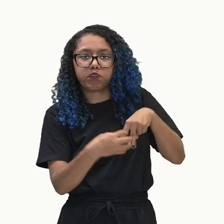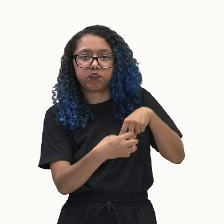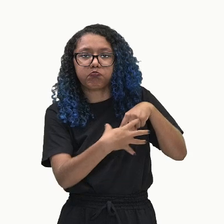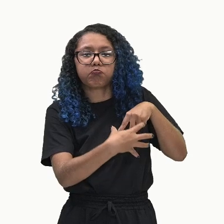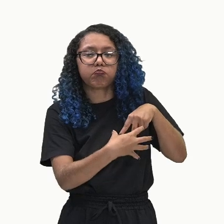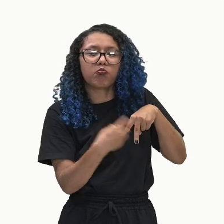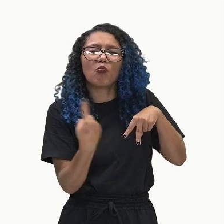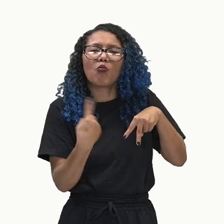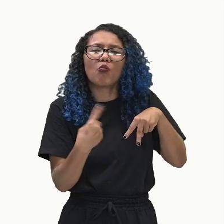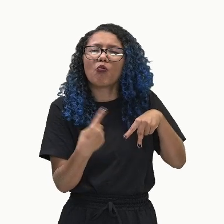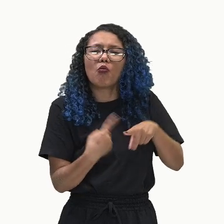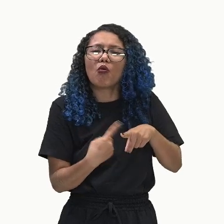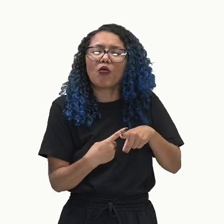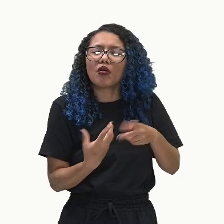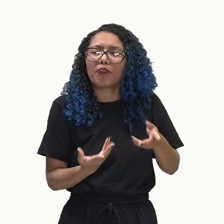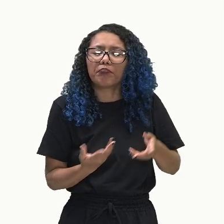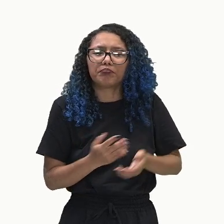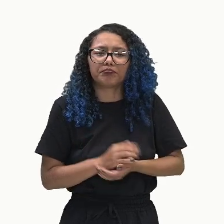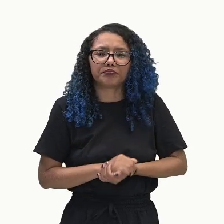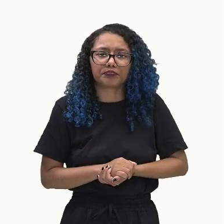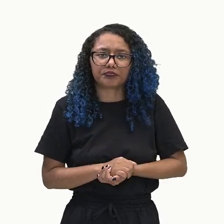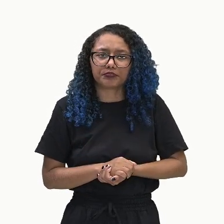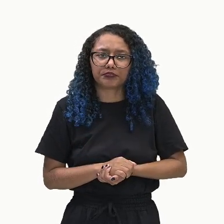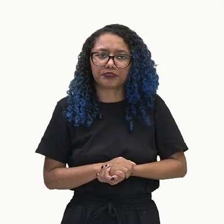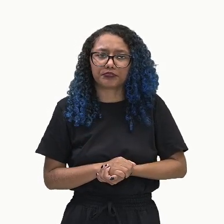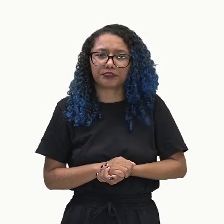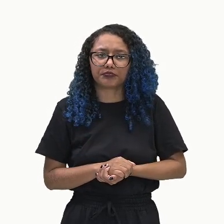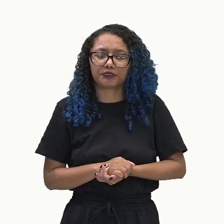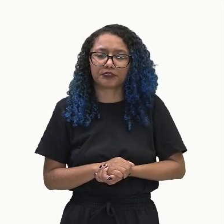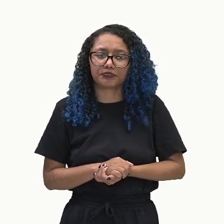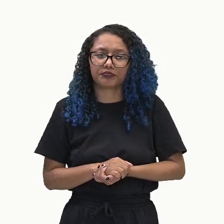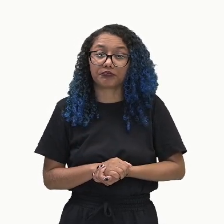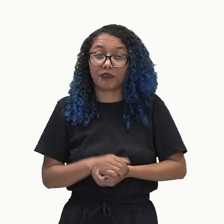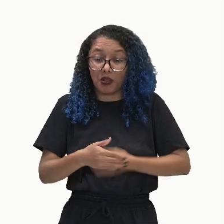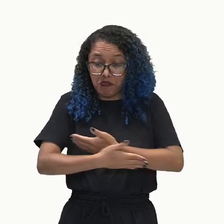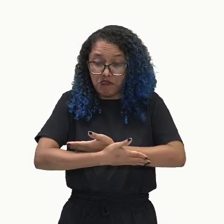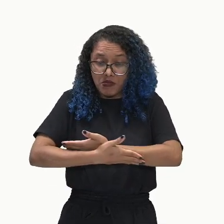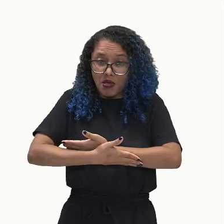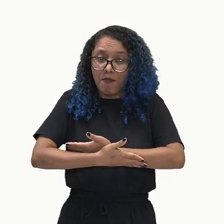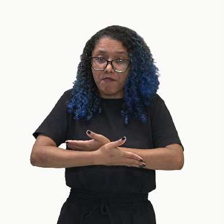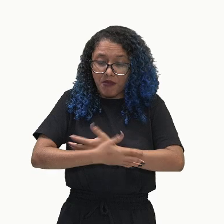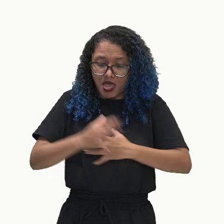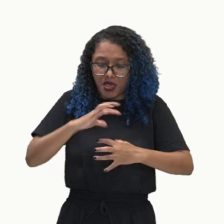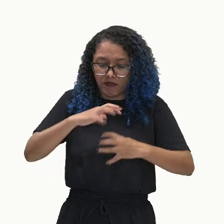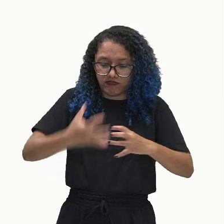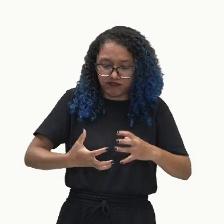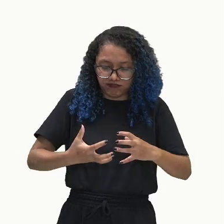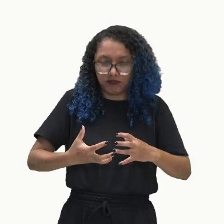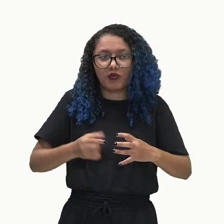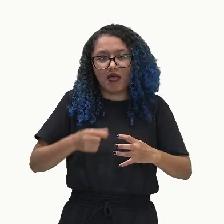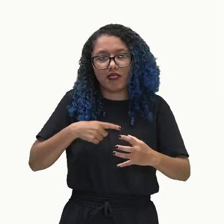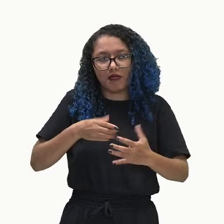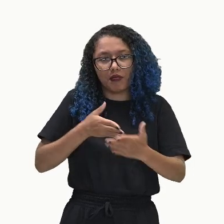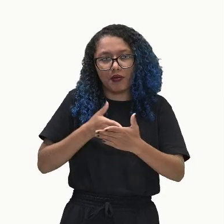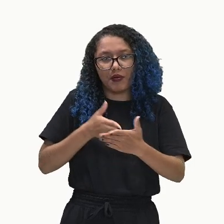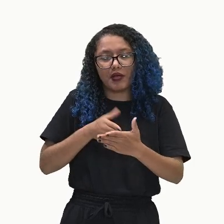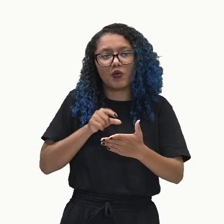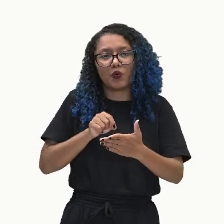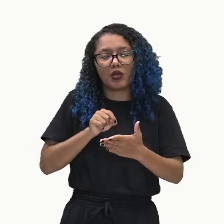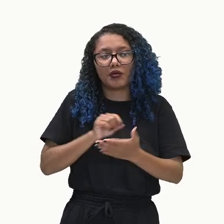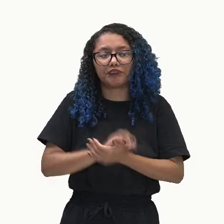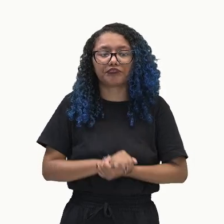porque o bebê e a placenta eles vão ter uma barreira física que impede